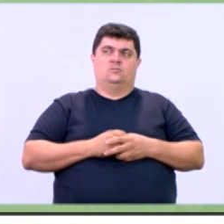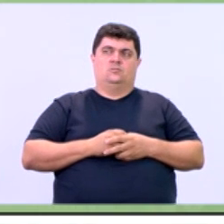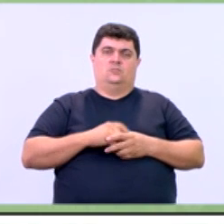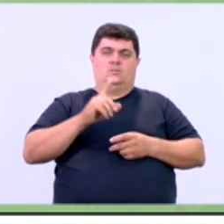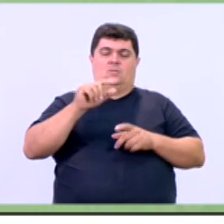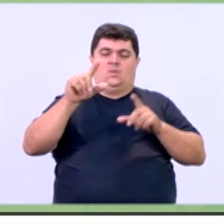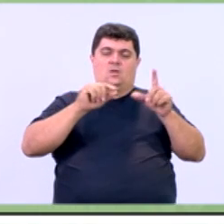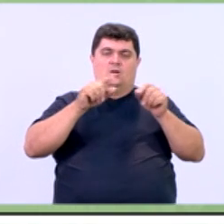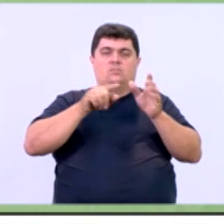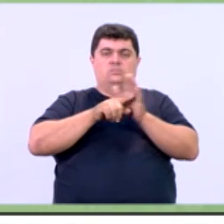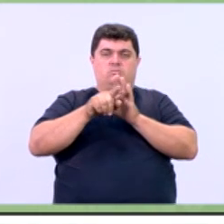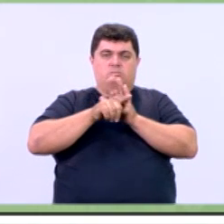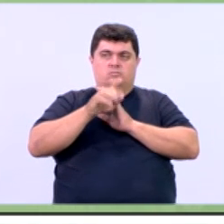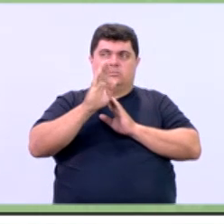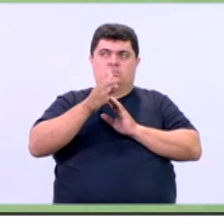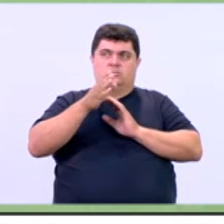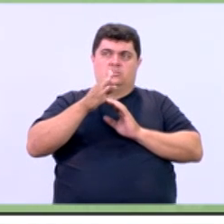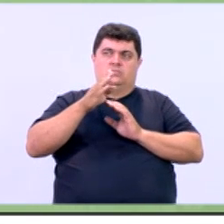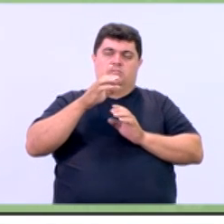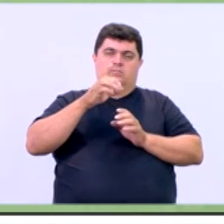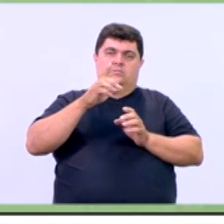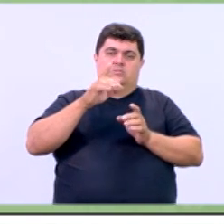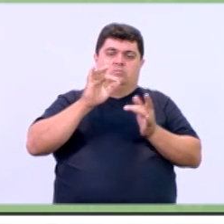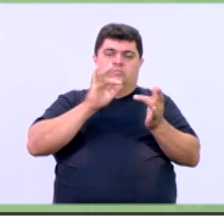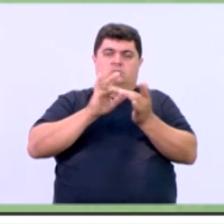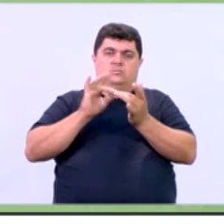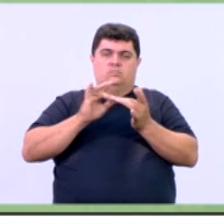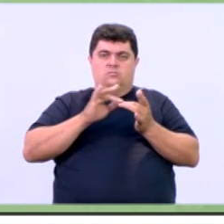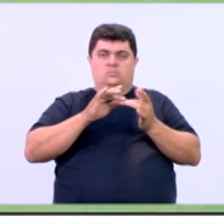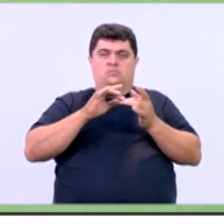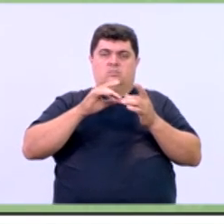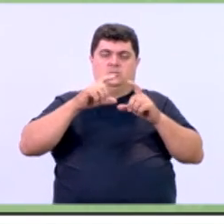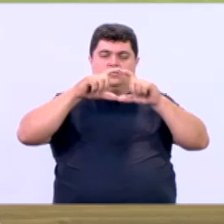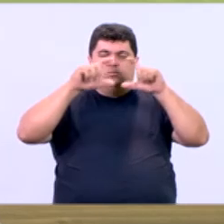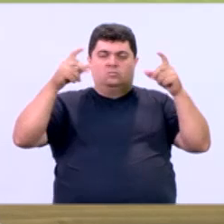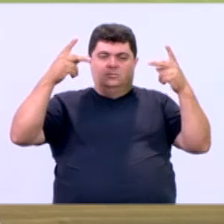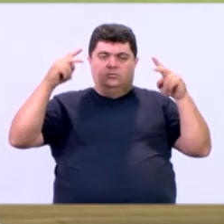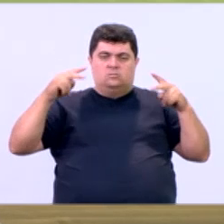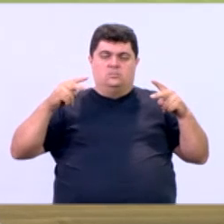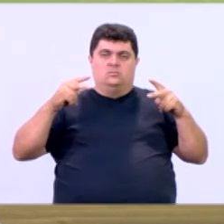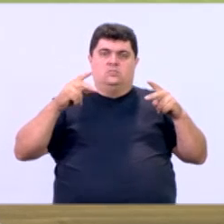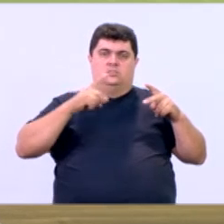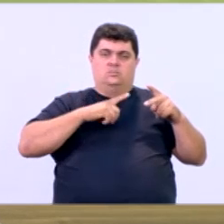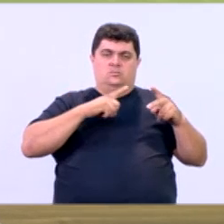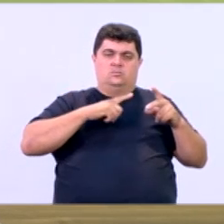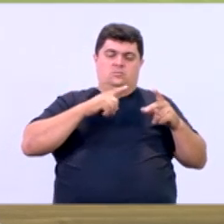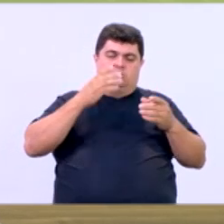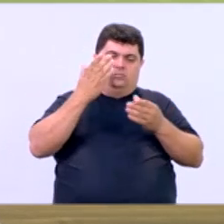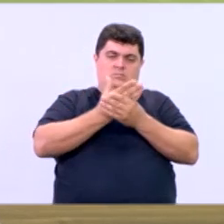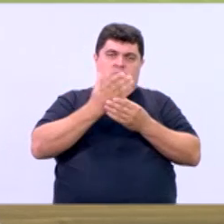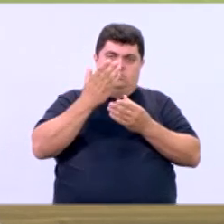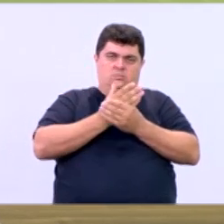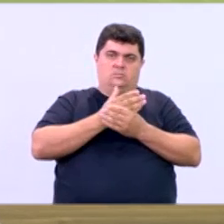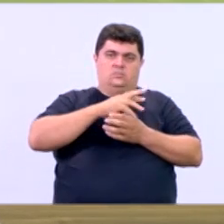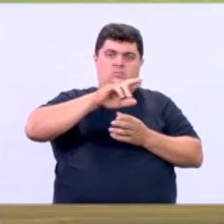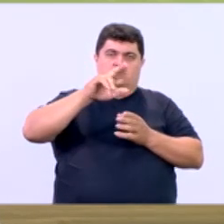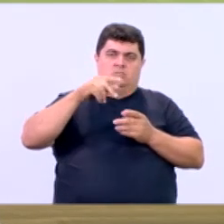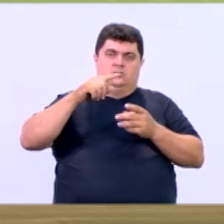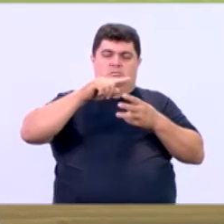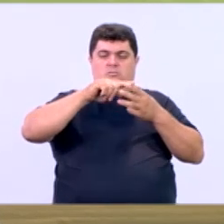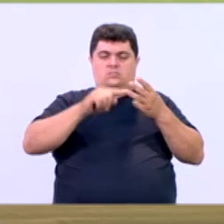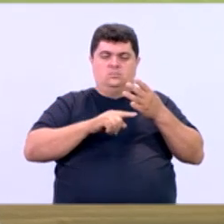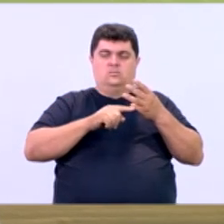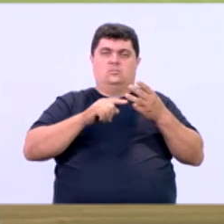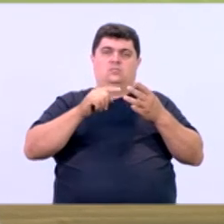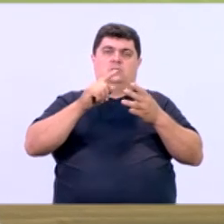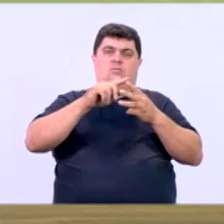foram as questões relacionadas ao trecho de código que engloba arquivos, né, que compõem as 3 camadas de